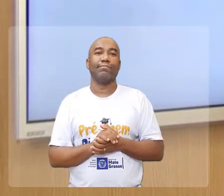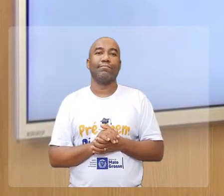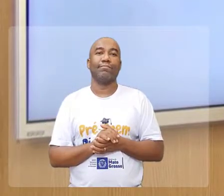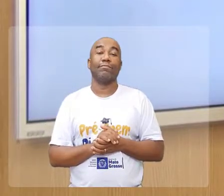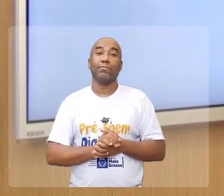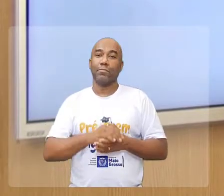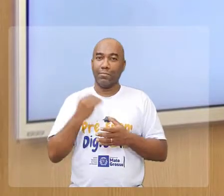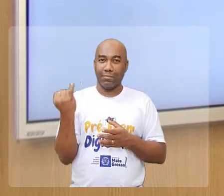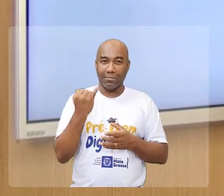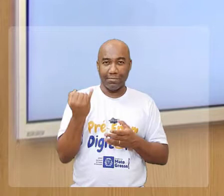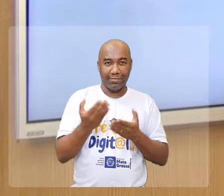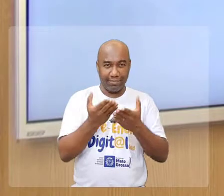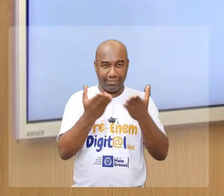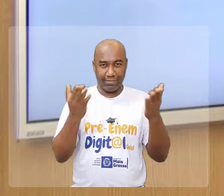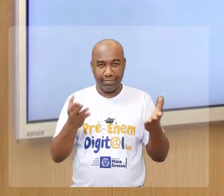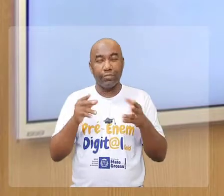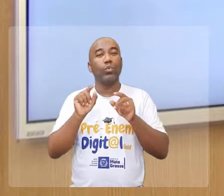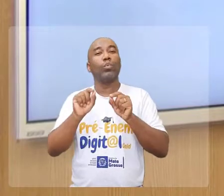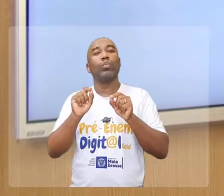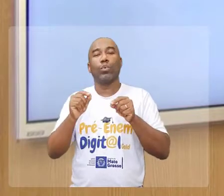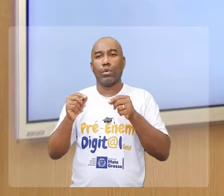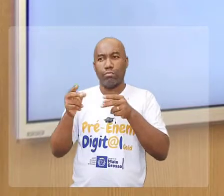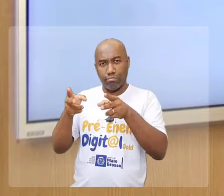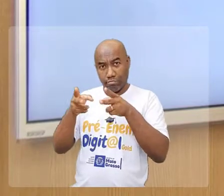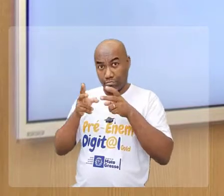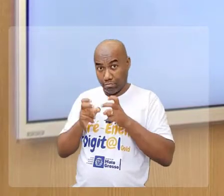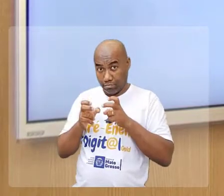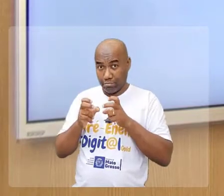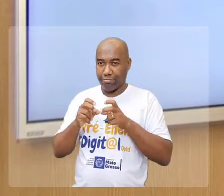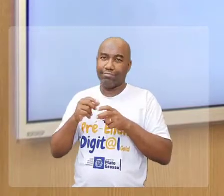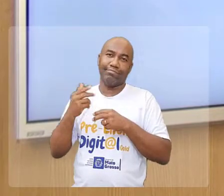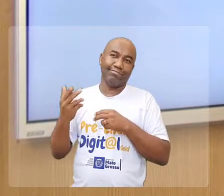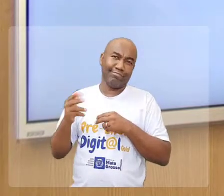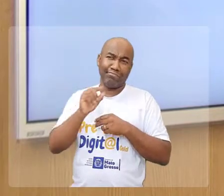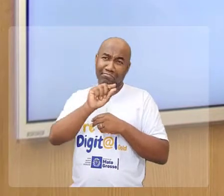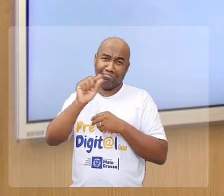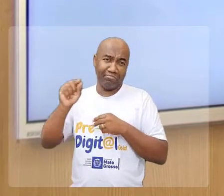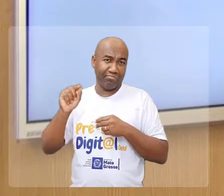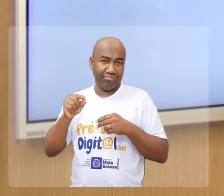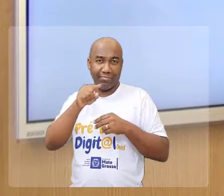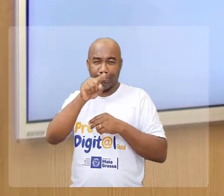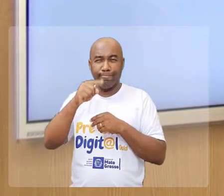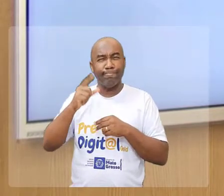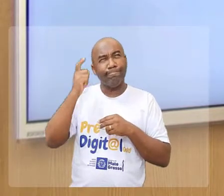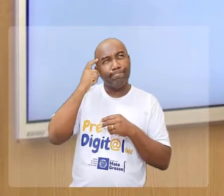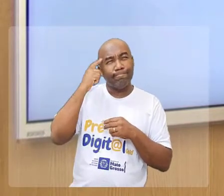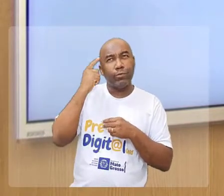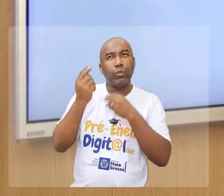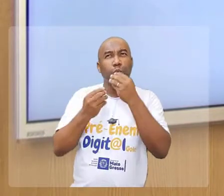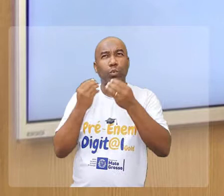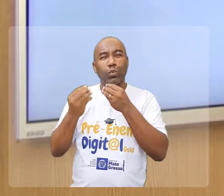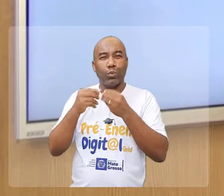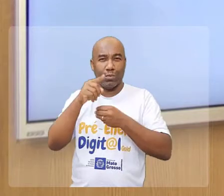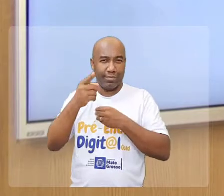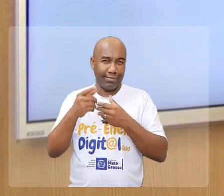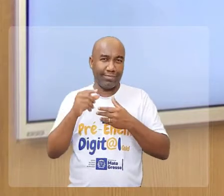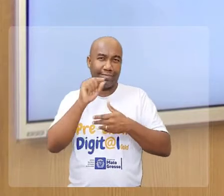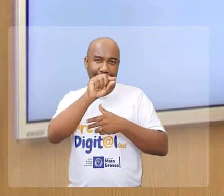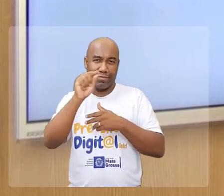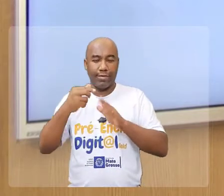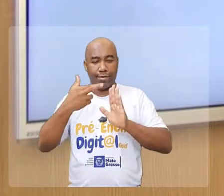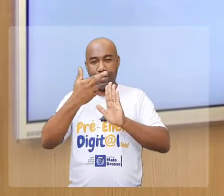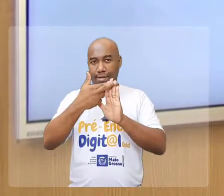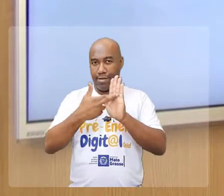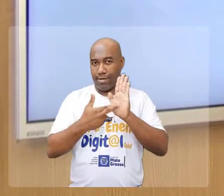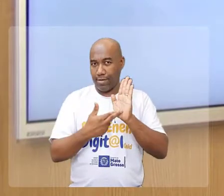precisa observar que há momentos em que serão cobradas as